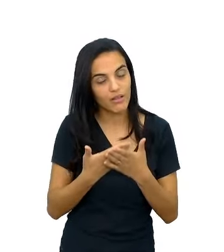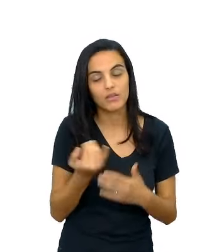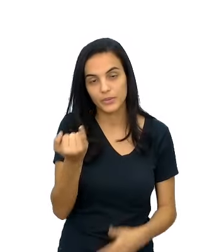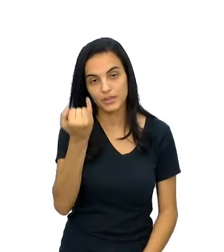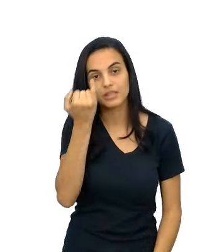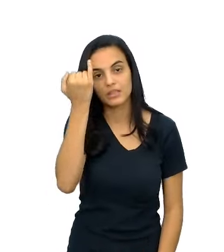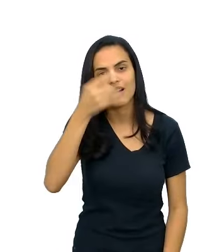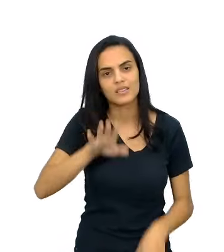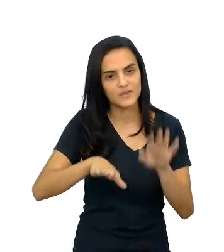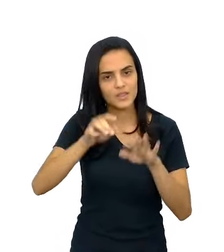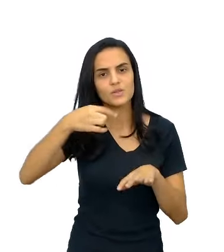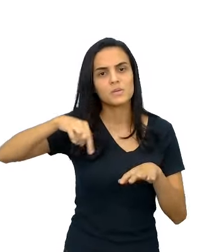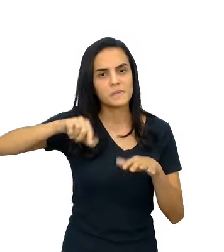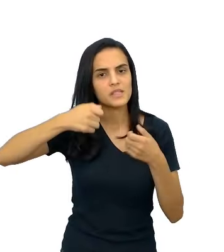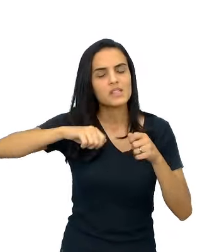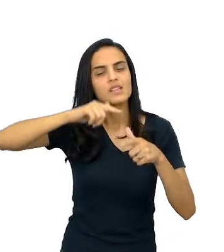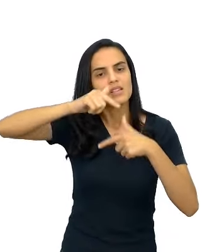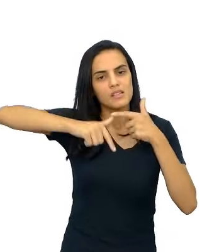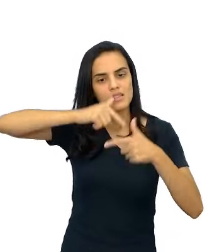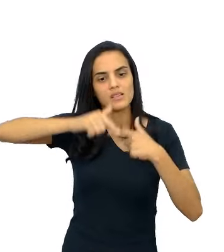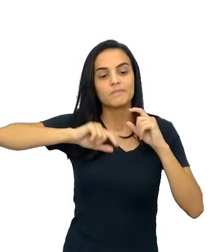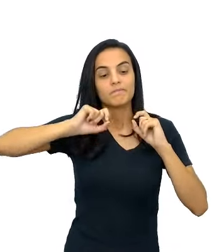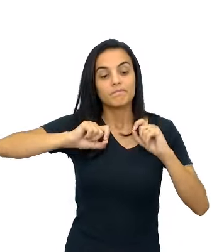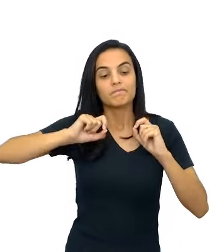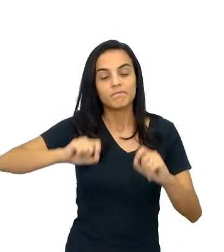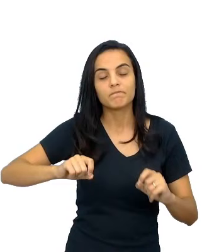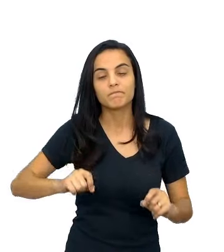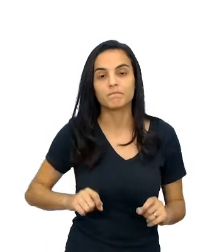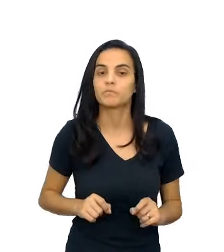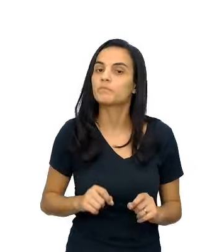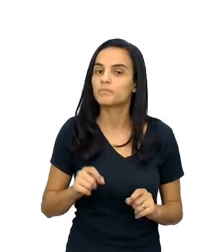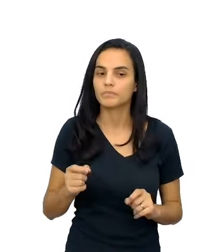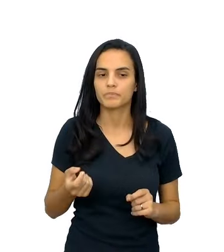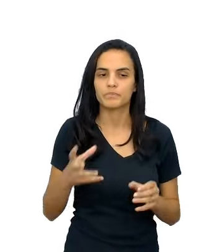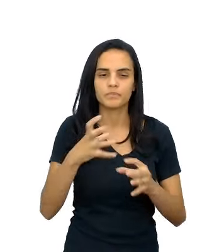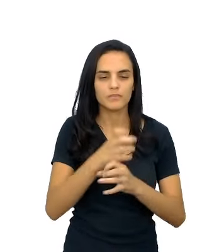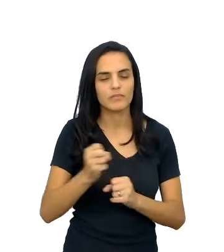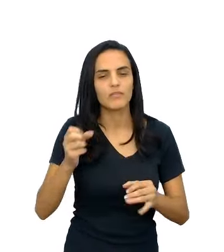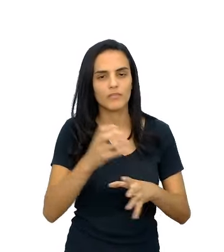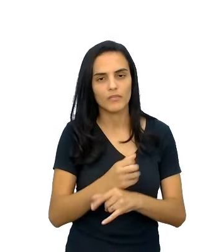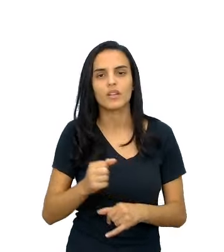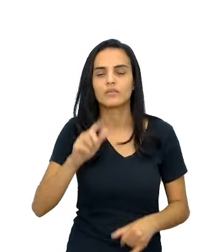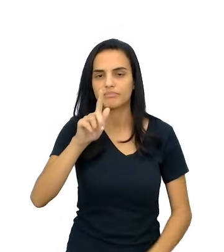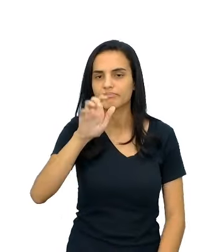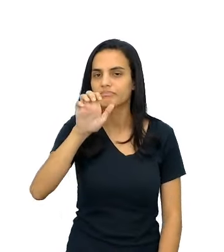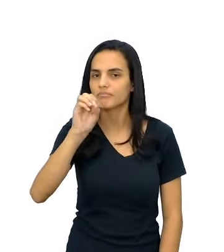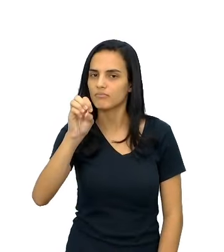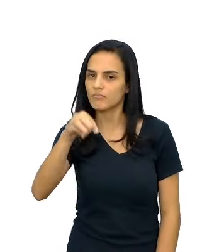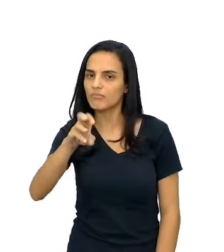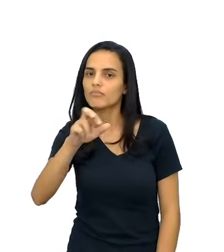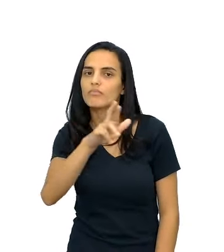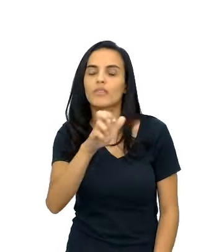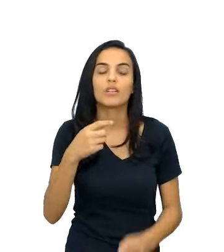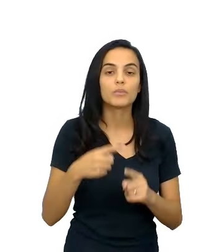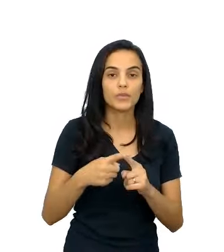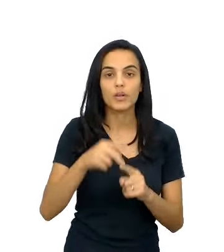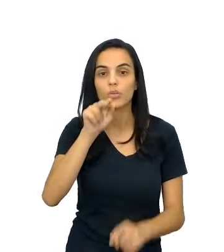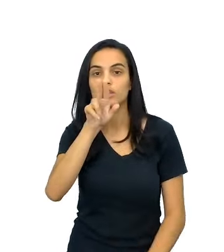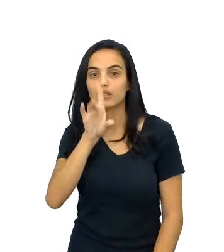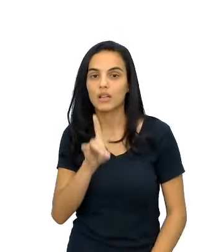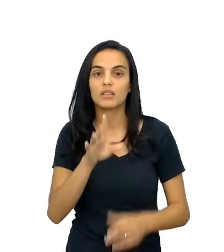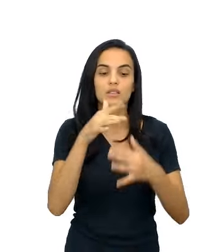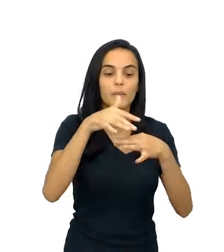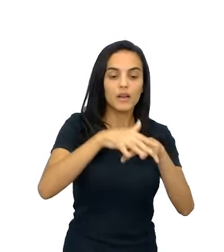precisa trabalhar, associar grandezas e medidas com a geometria, porque as unidades temáticas não